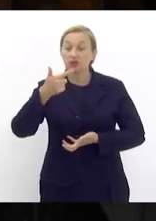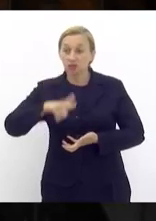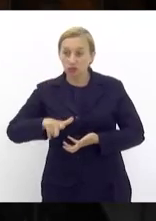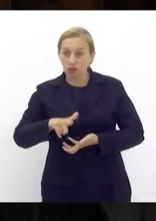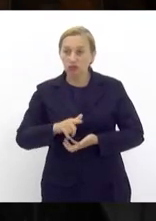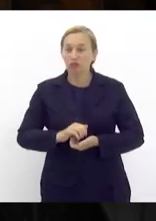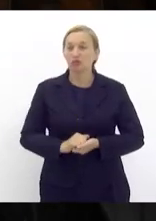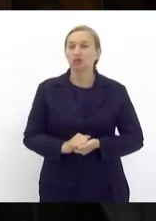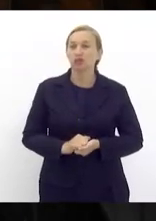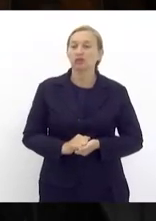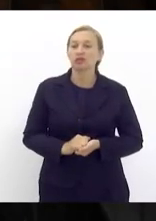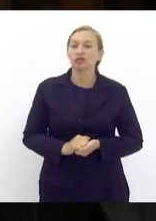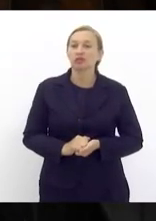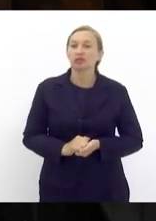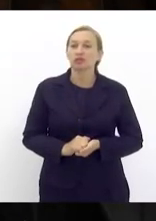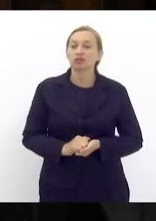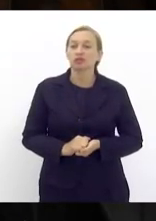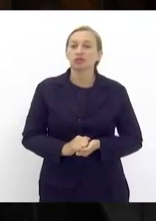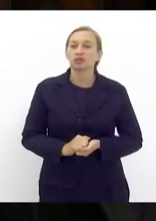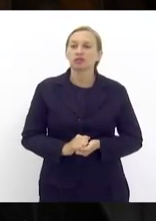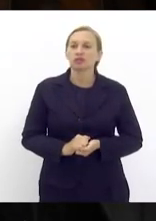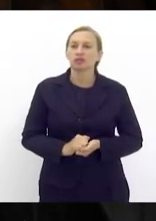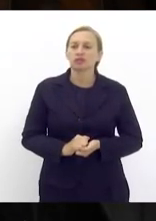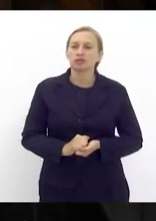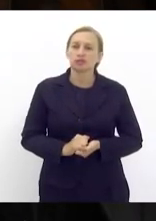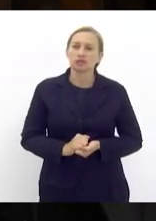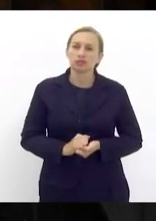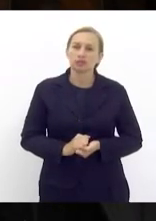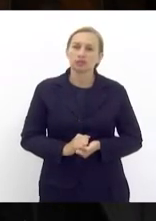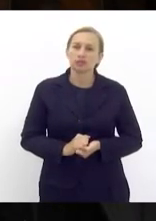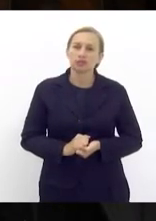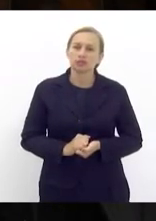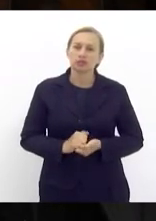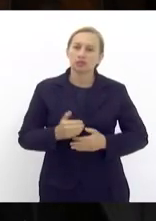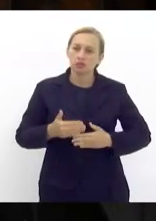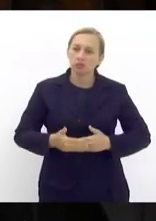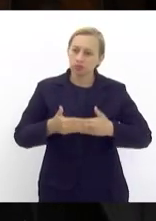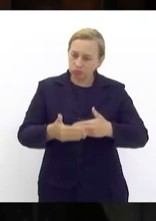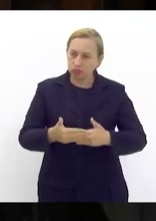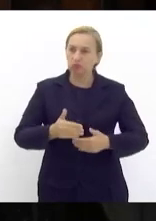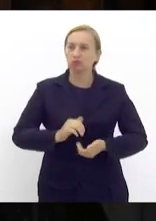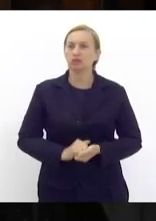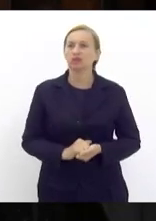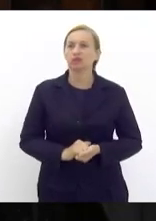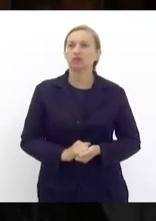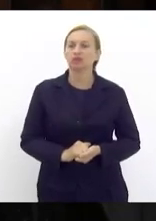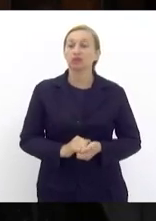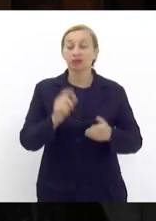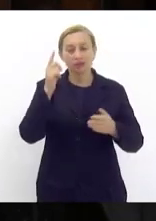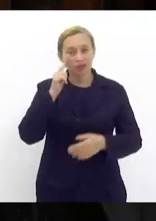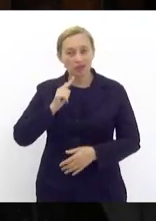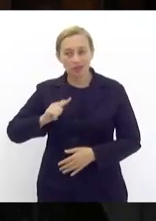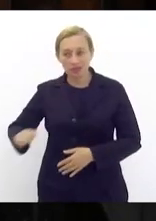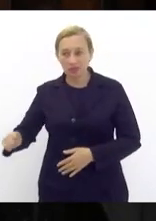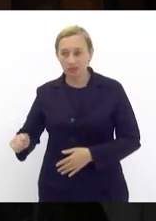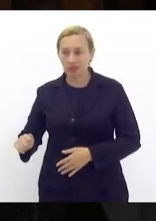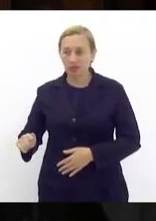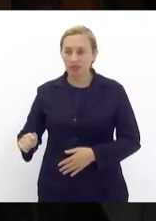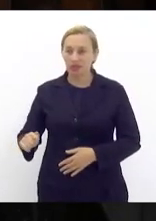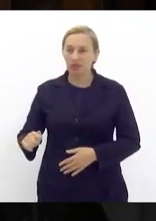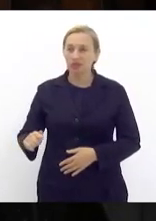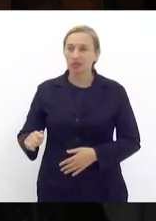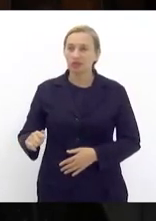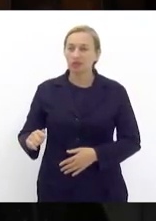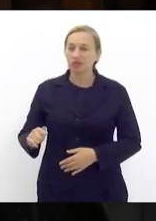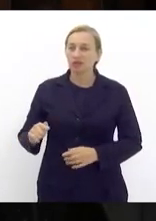vez, estamos a um passo da Semana Santa. A um